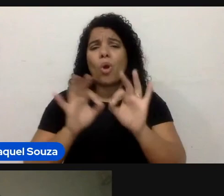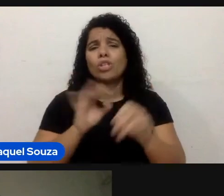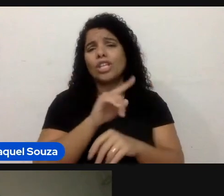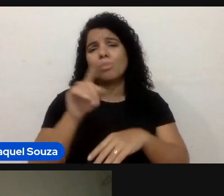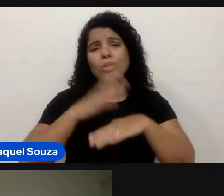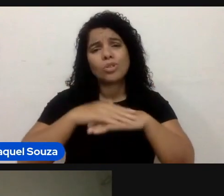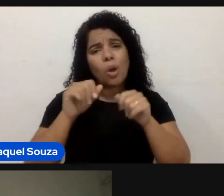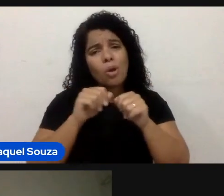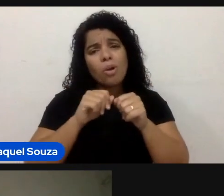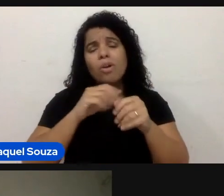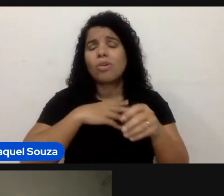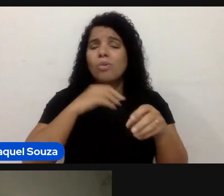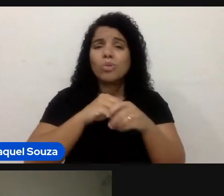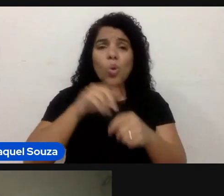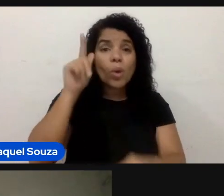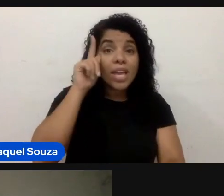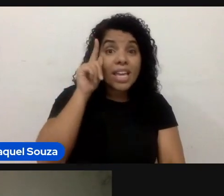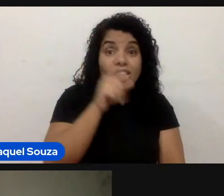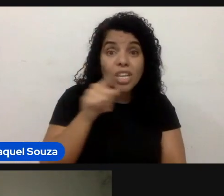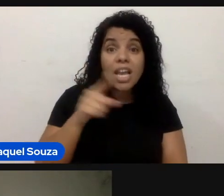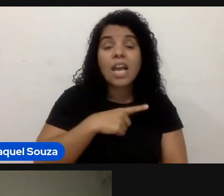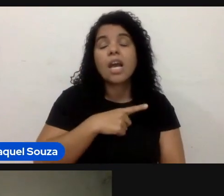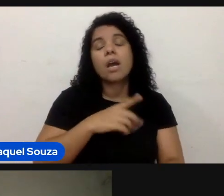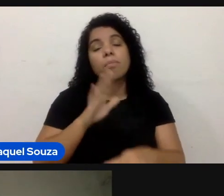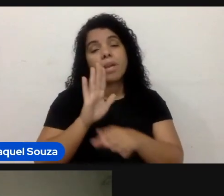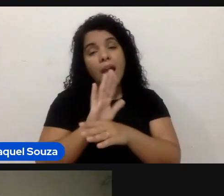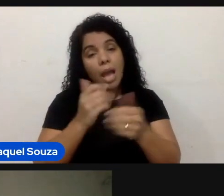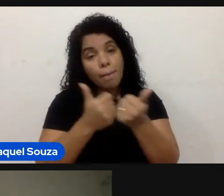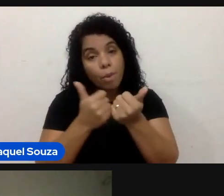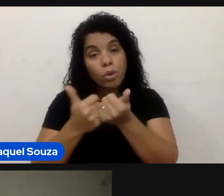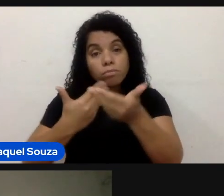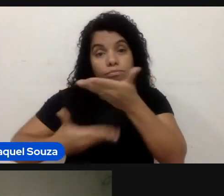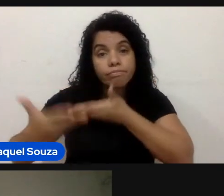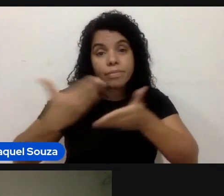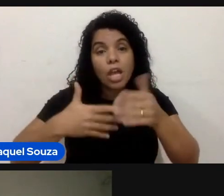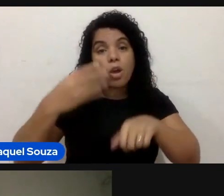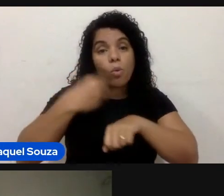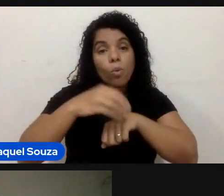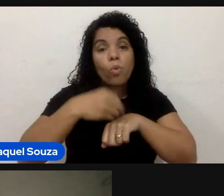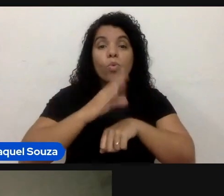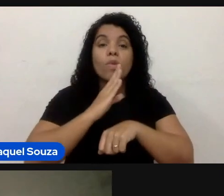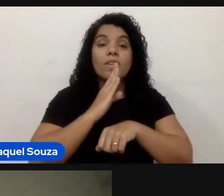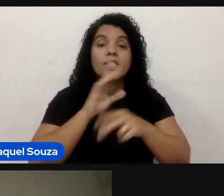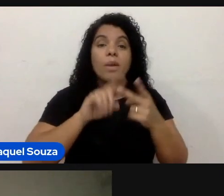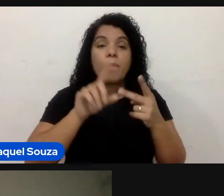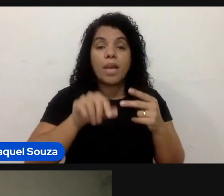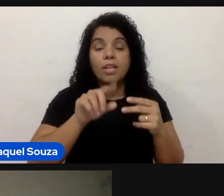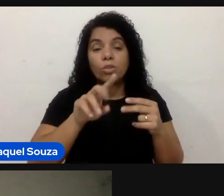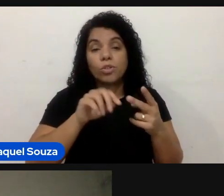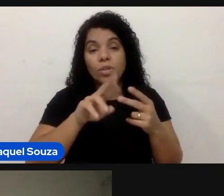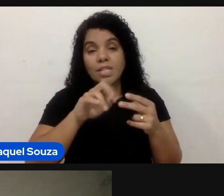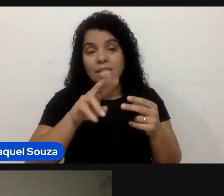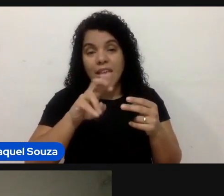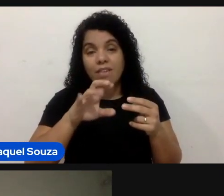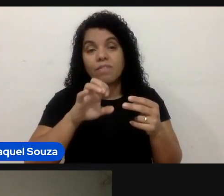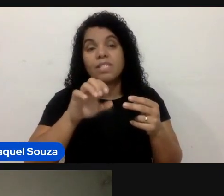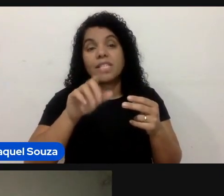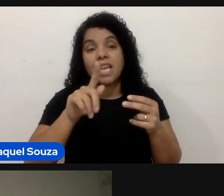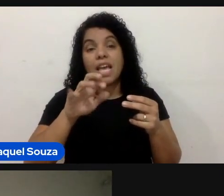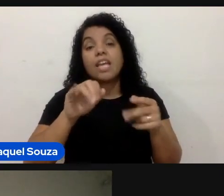GitHub, apoiem essas iniciativas de compartilhamento de conhecimento, não só o ServeRest, mas também o repositório que o